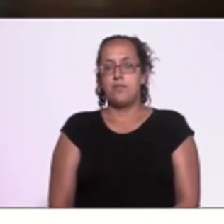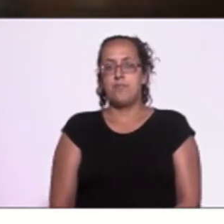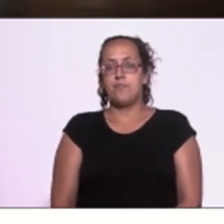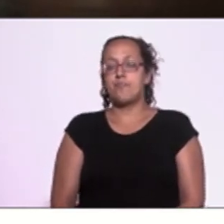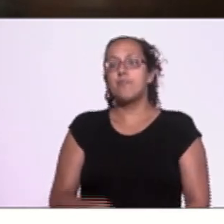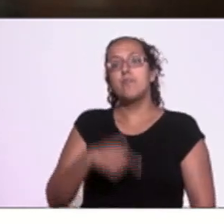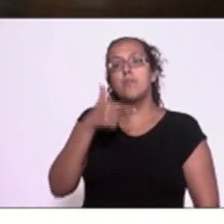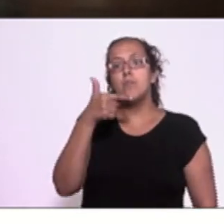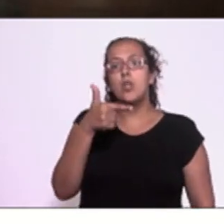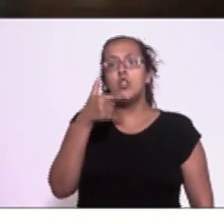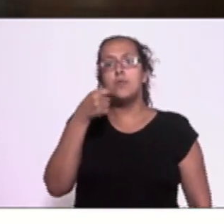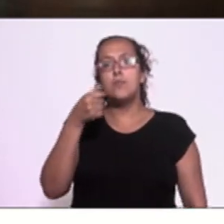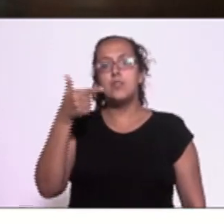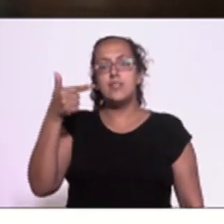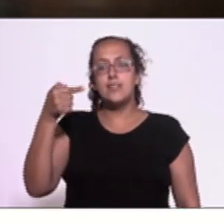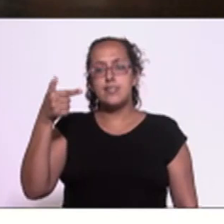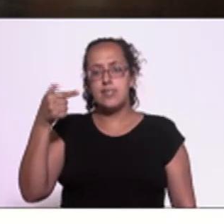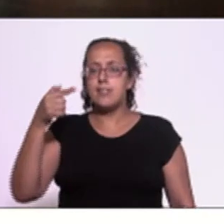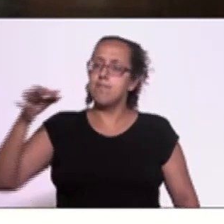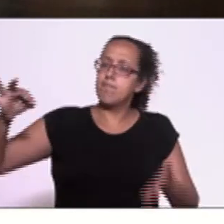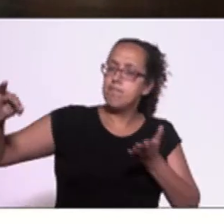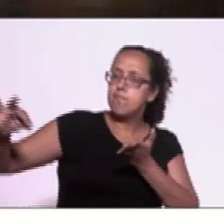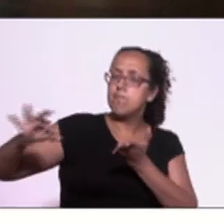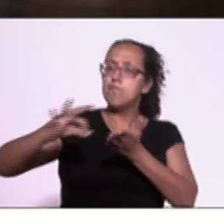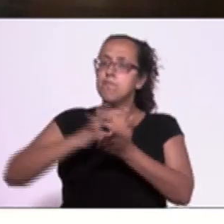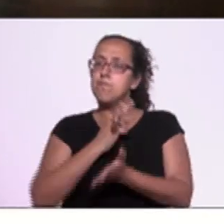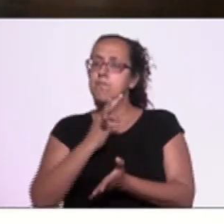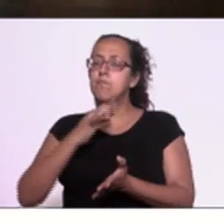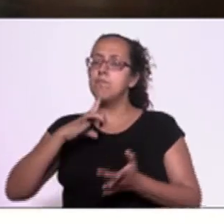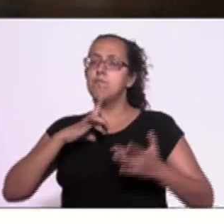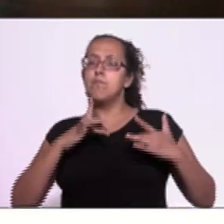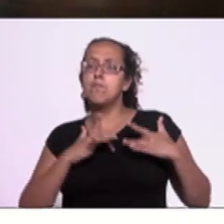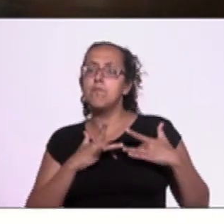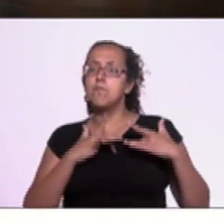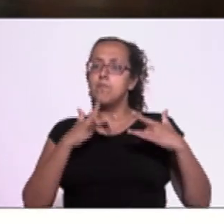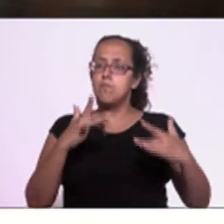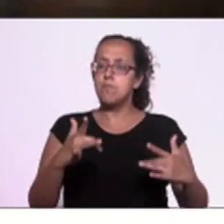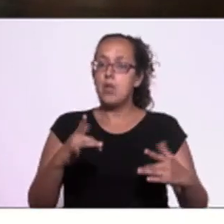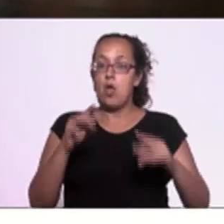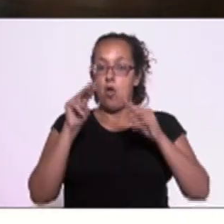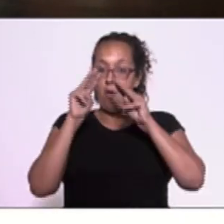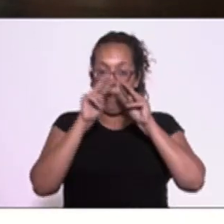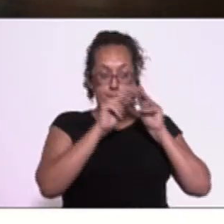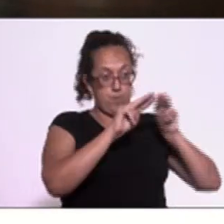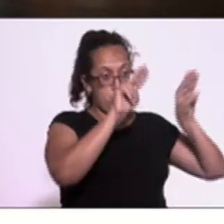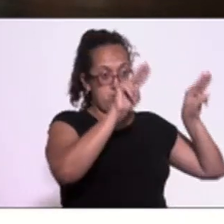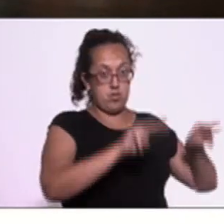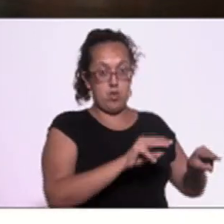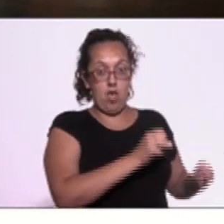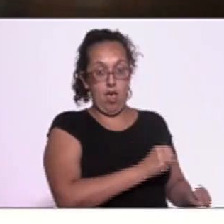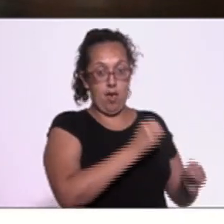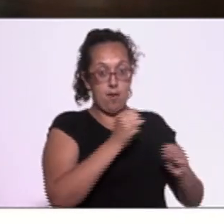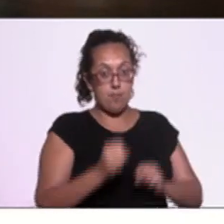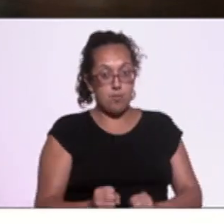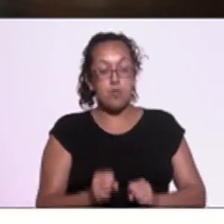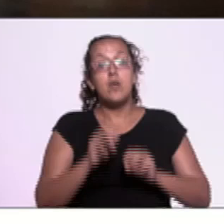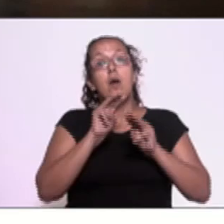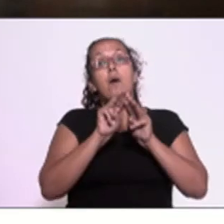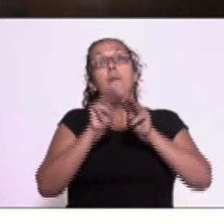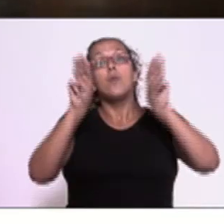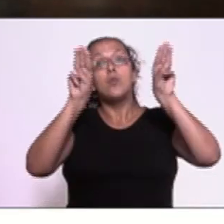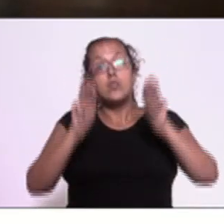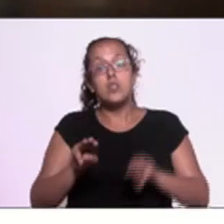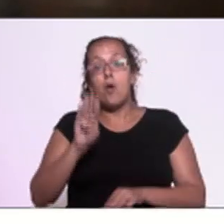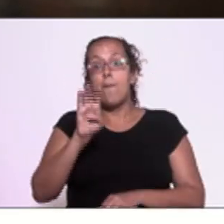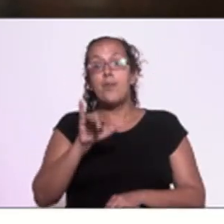Em 2017, assinamos o termo de cooperação técnica entre o Museu da República, Museu Casa de Benjamin